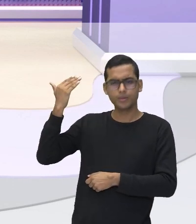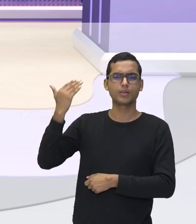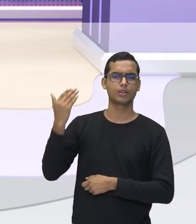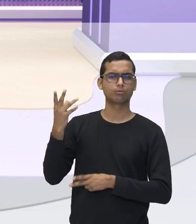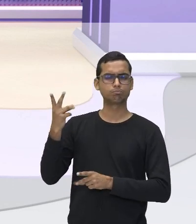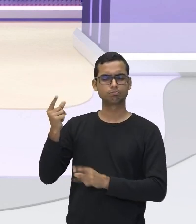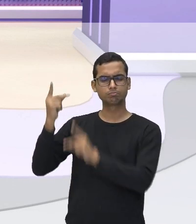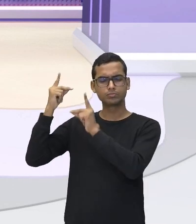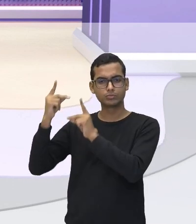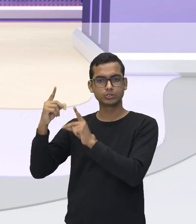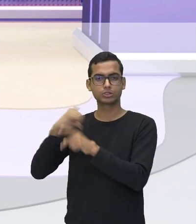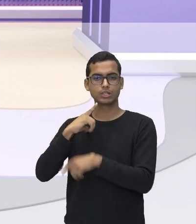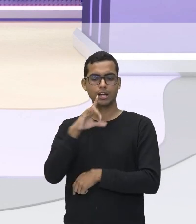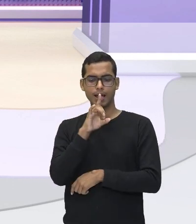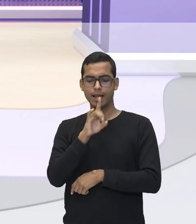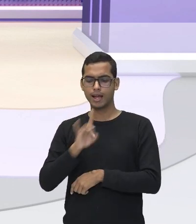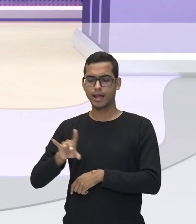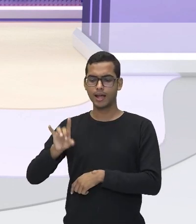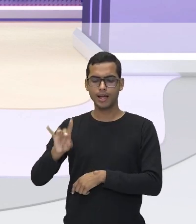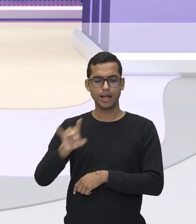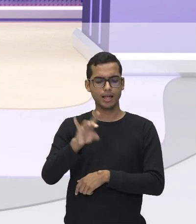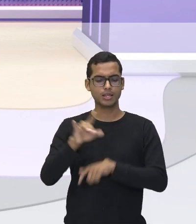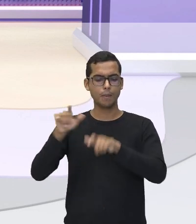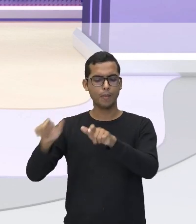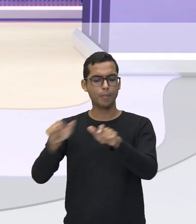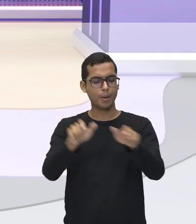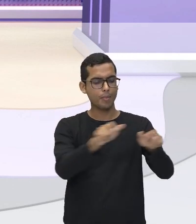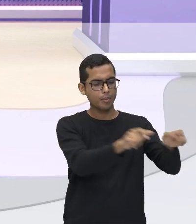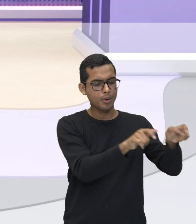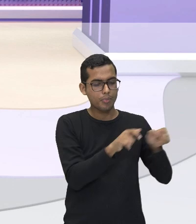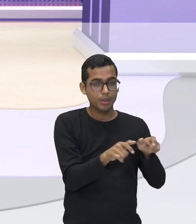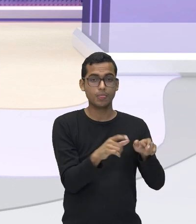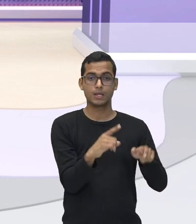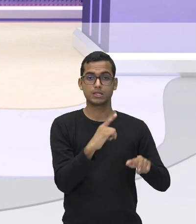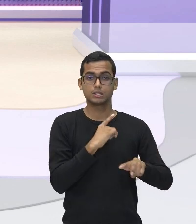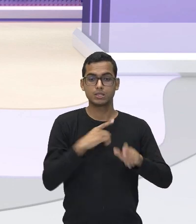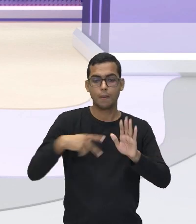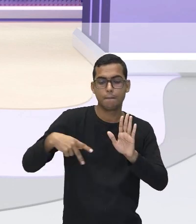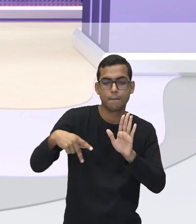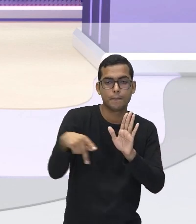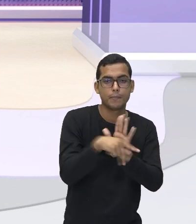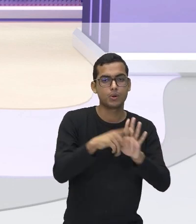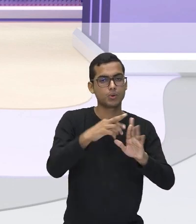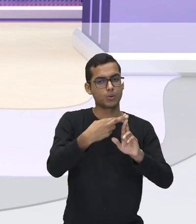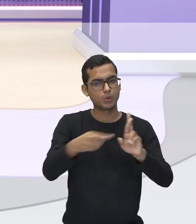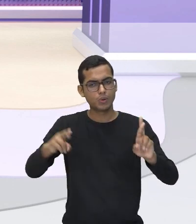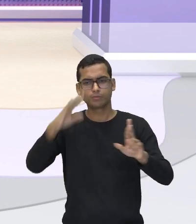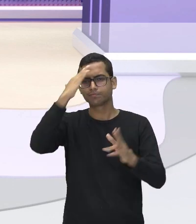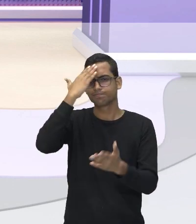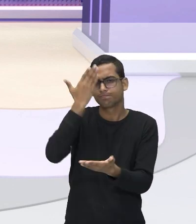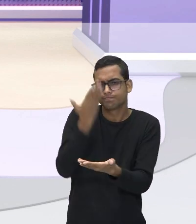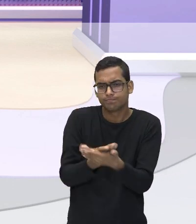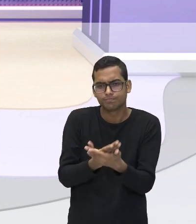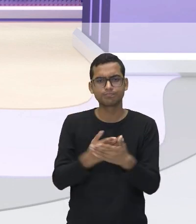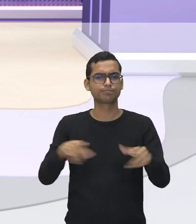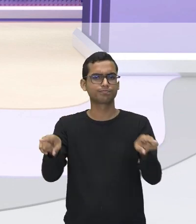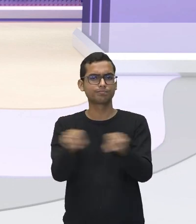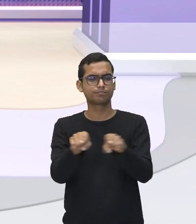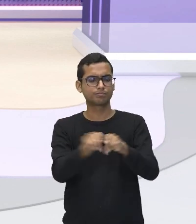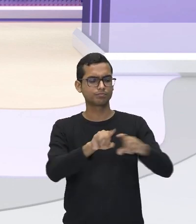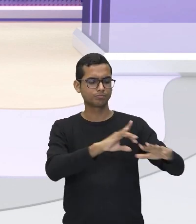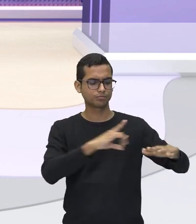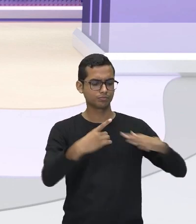civilização tinha sua própria religião. Cada civilização tinha sua própria crença, seus próprios